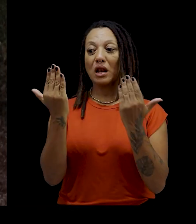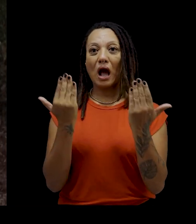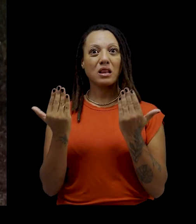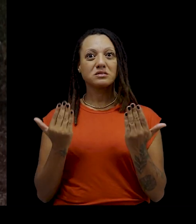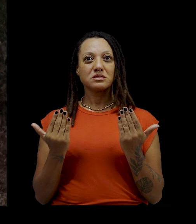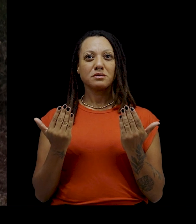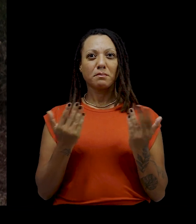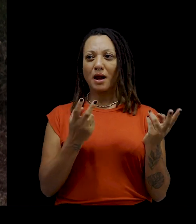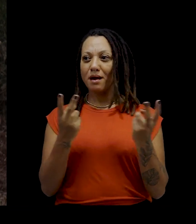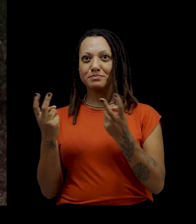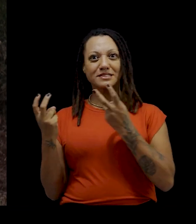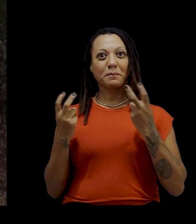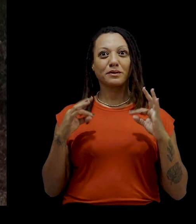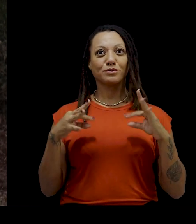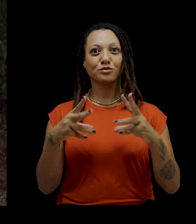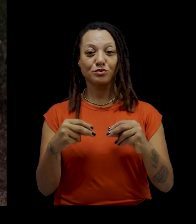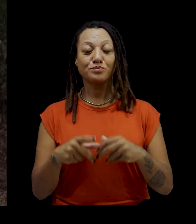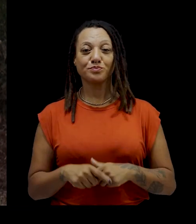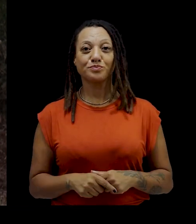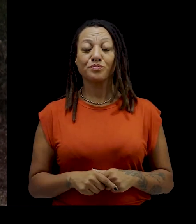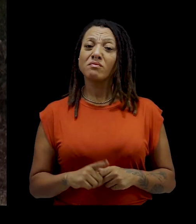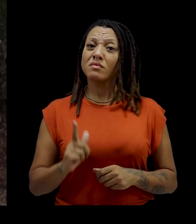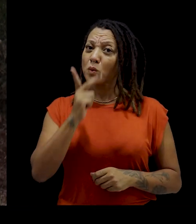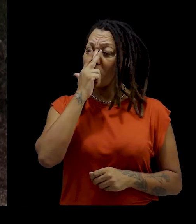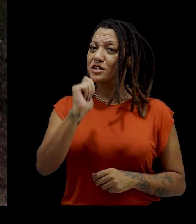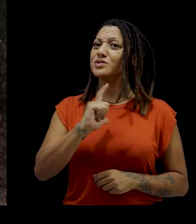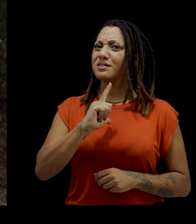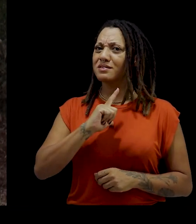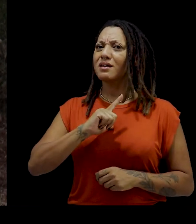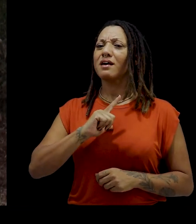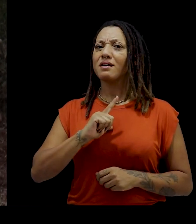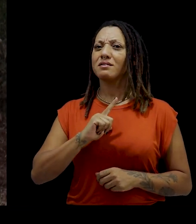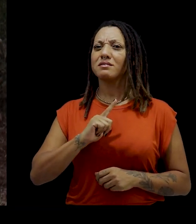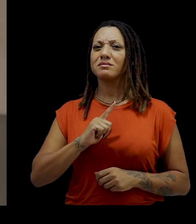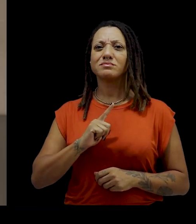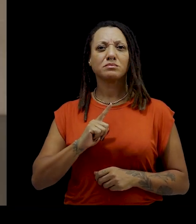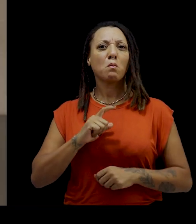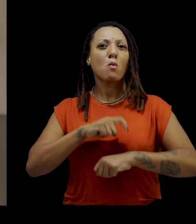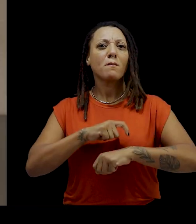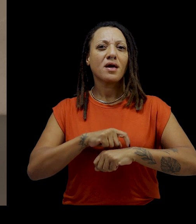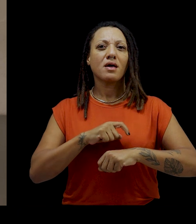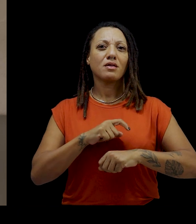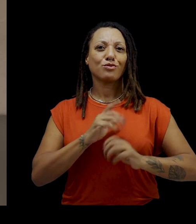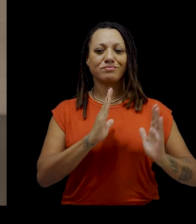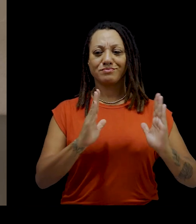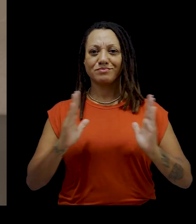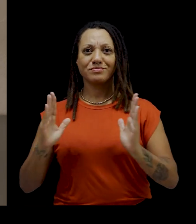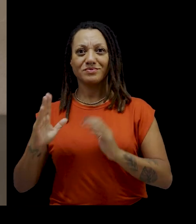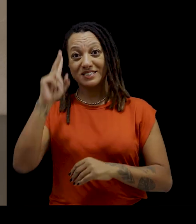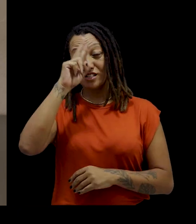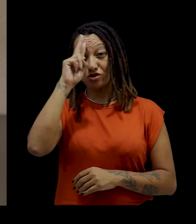análise para olhar para tudo isso. Então, acho que existem muitos momentos onde